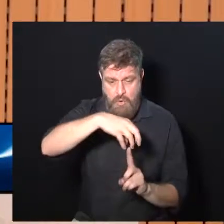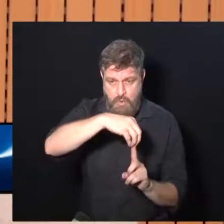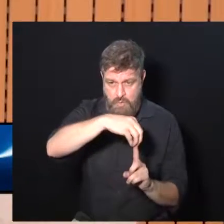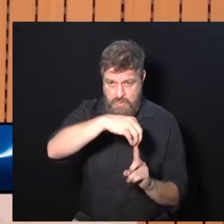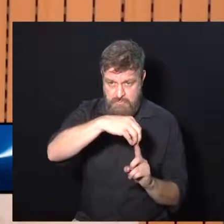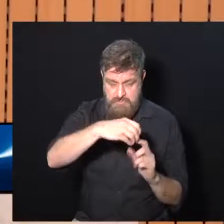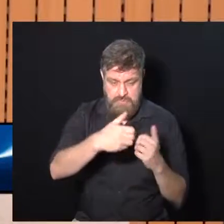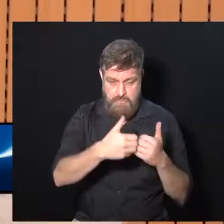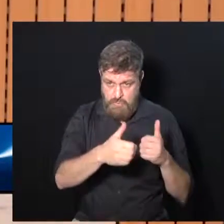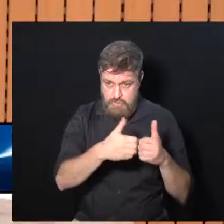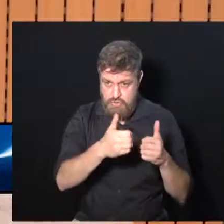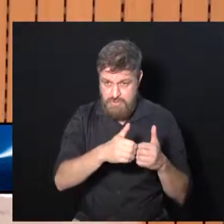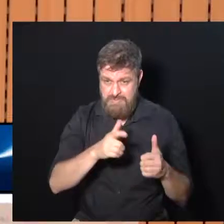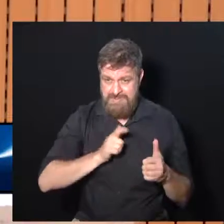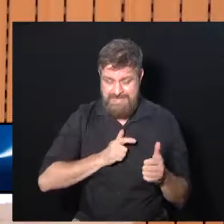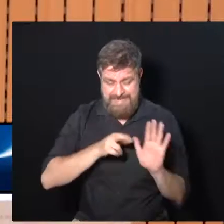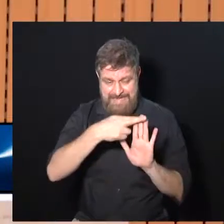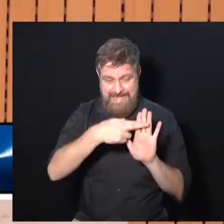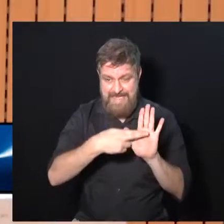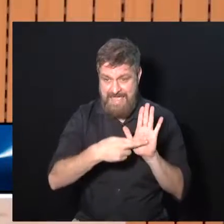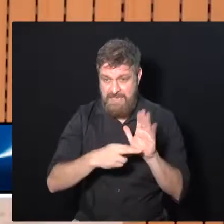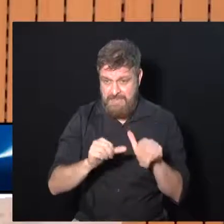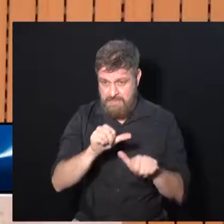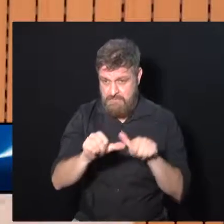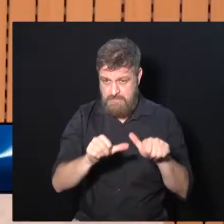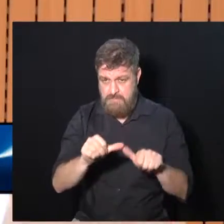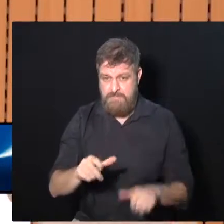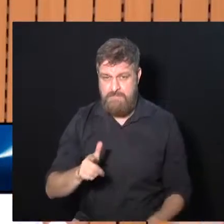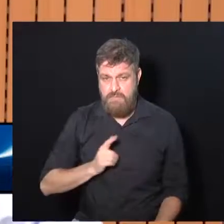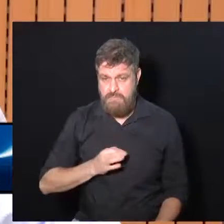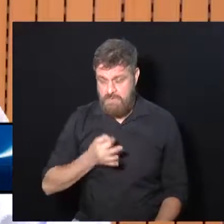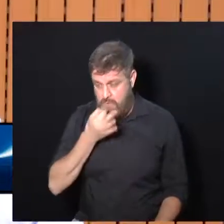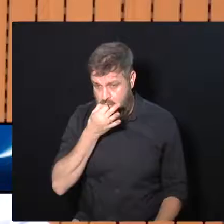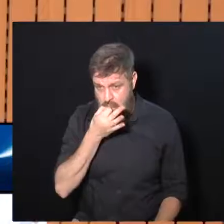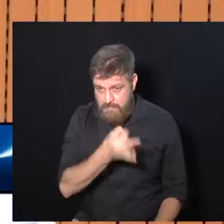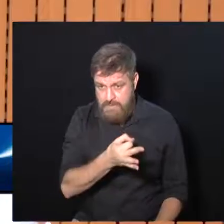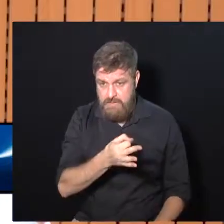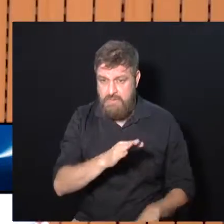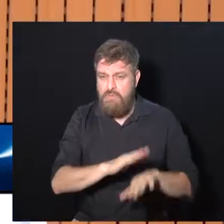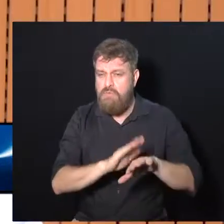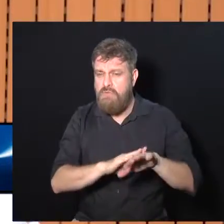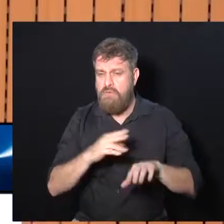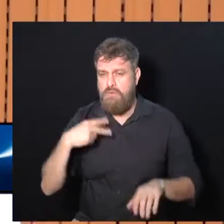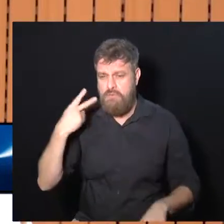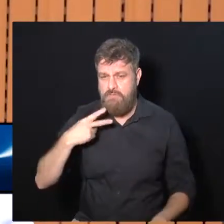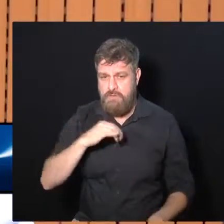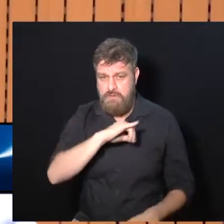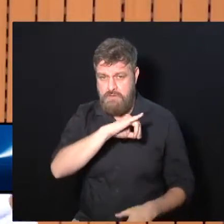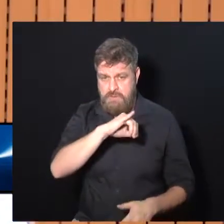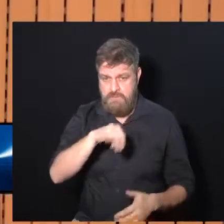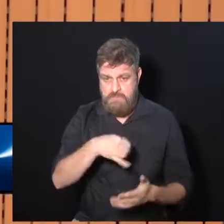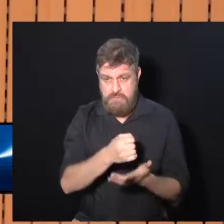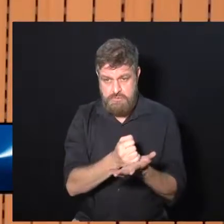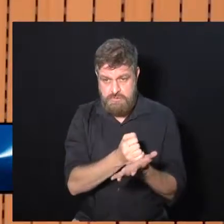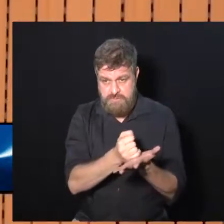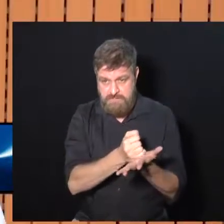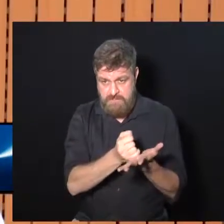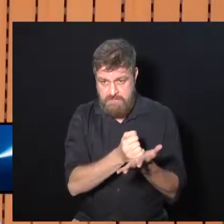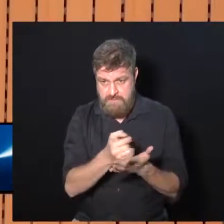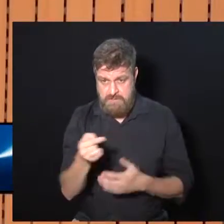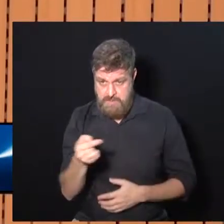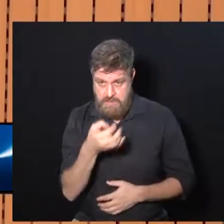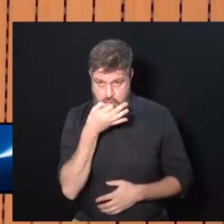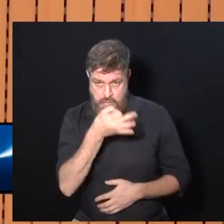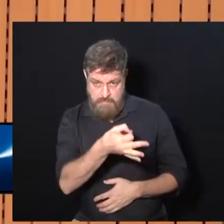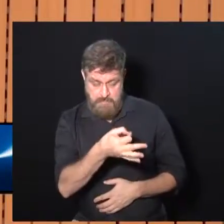outras providências. O parecer foi exarado pelo vereador Jorge da Farmácia.